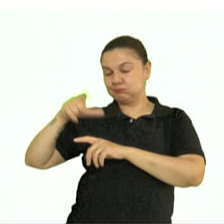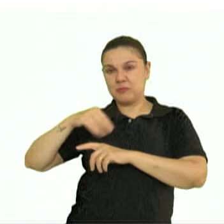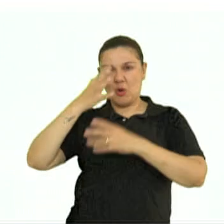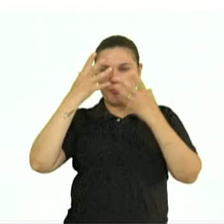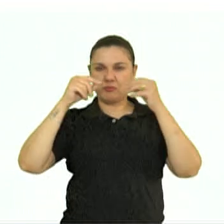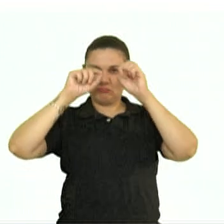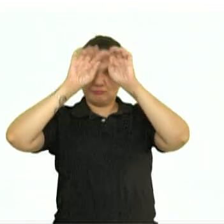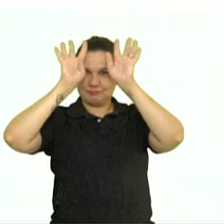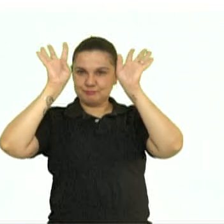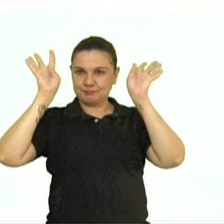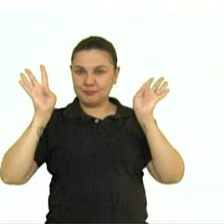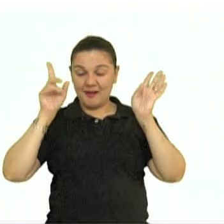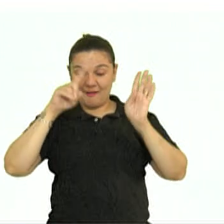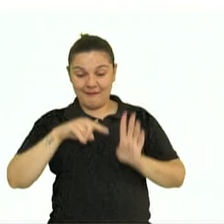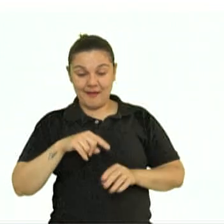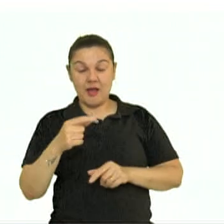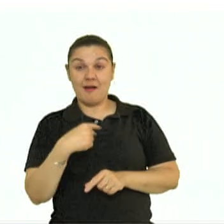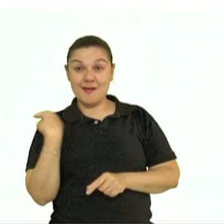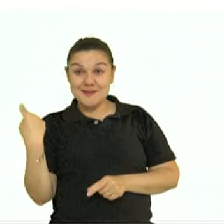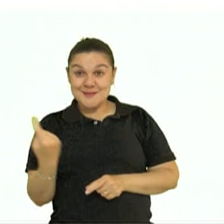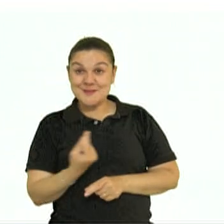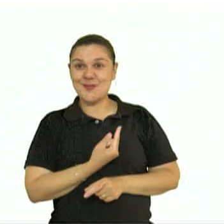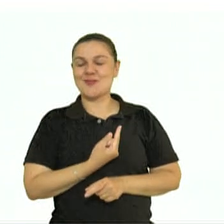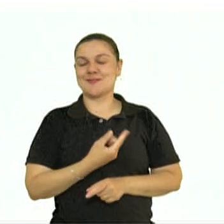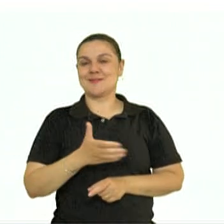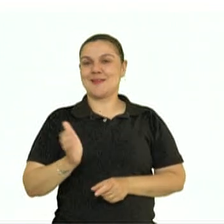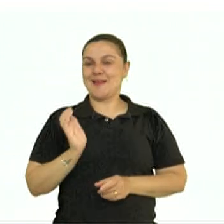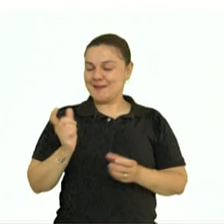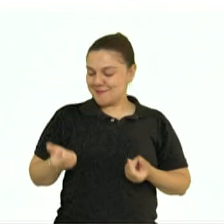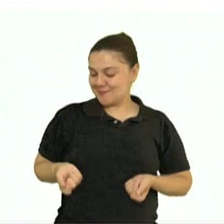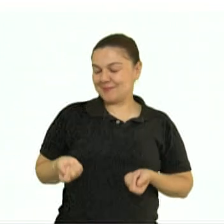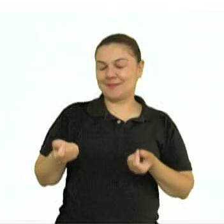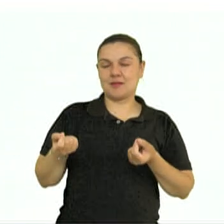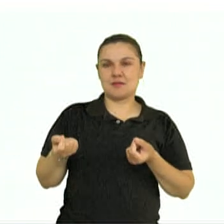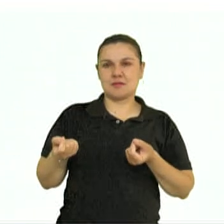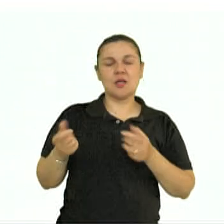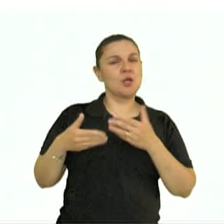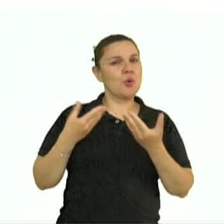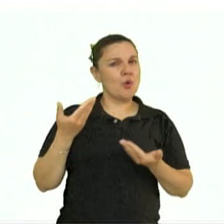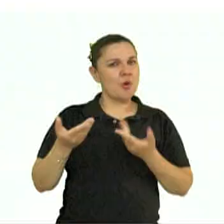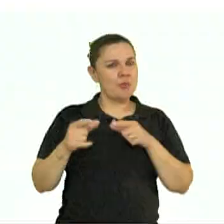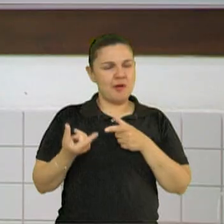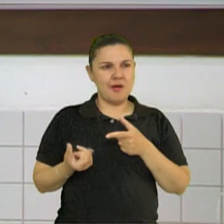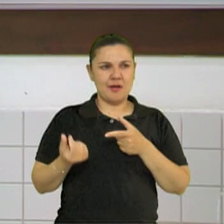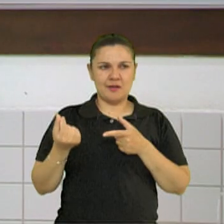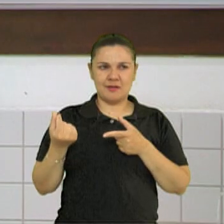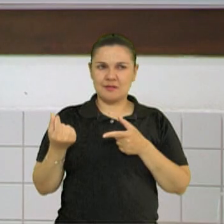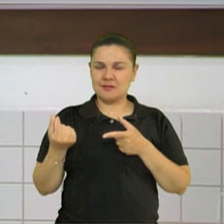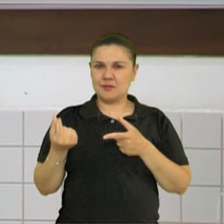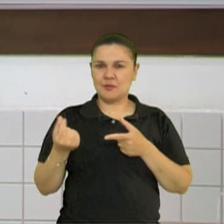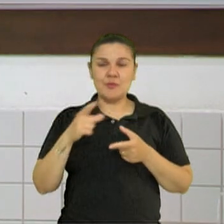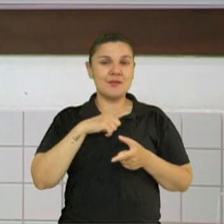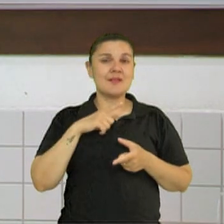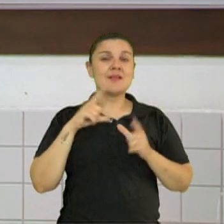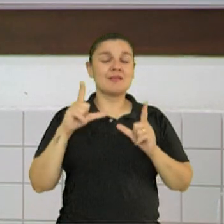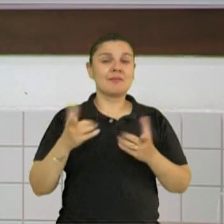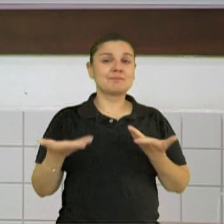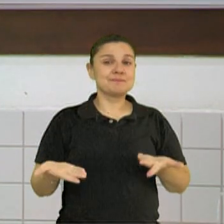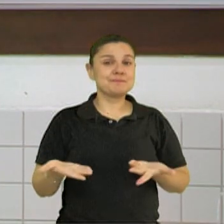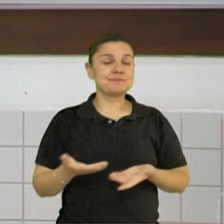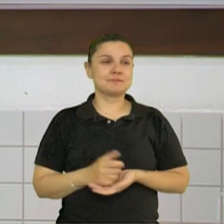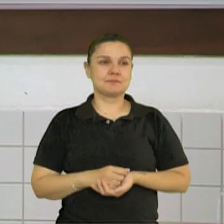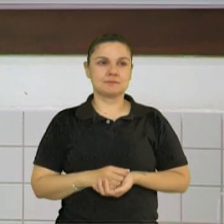nossas fantásticas riquezas. Como são as riquezas deles? Olha só, o que eles têm, o que eles